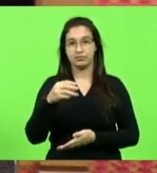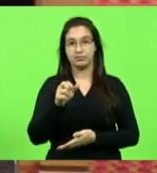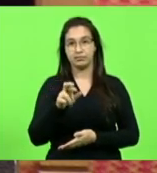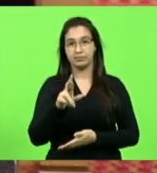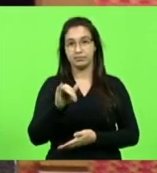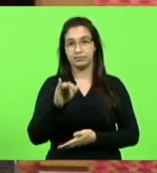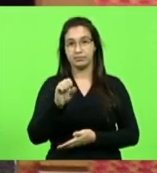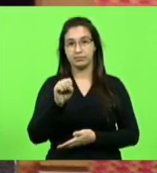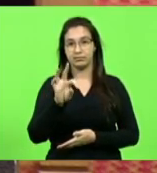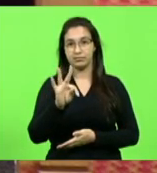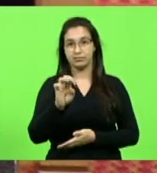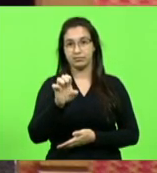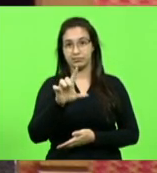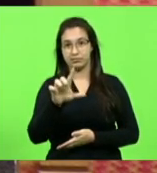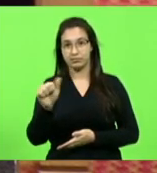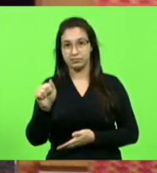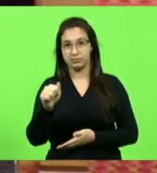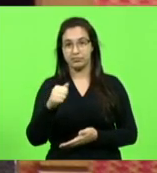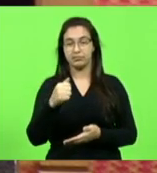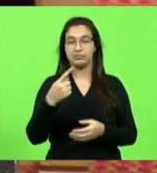do município.